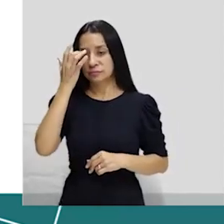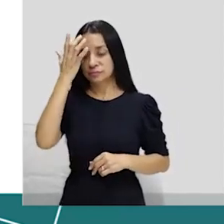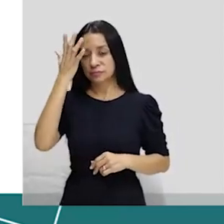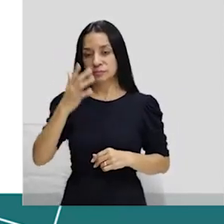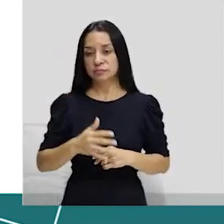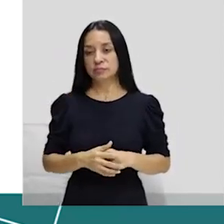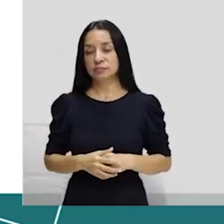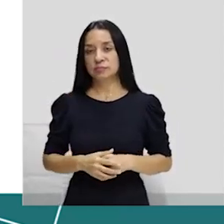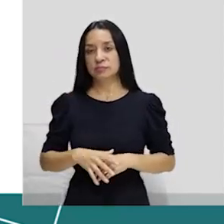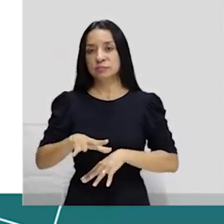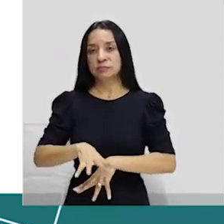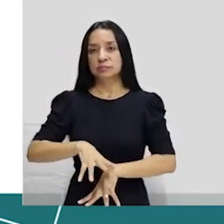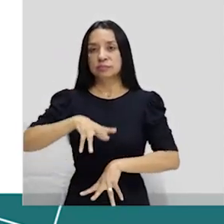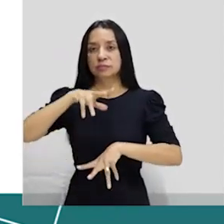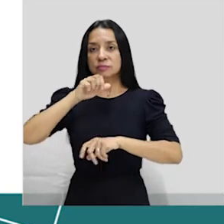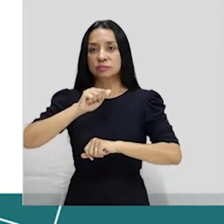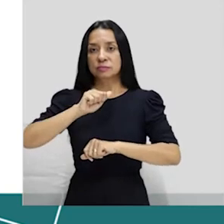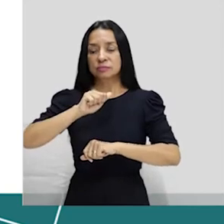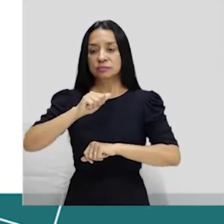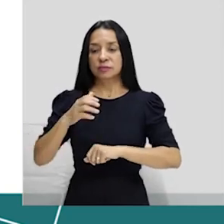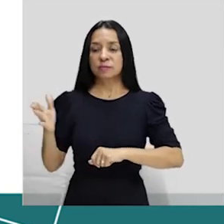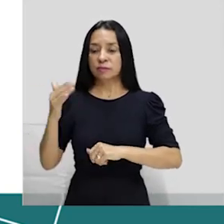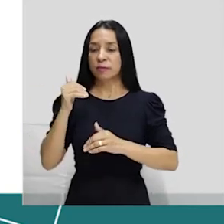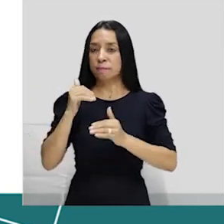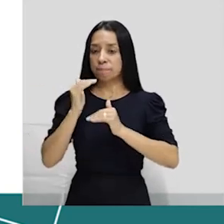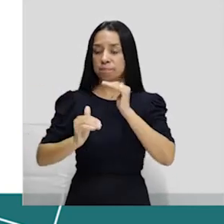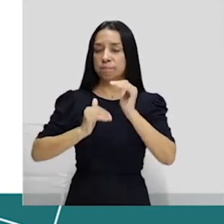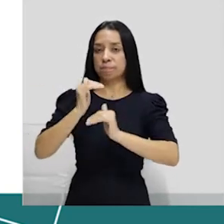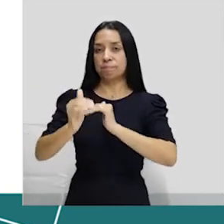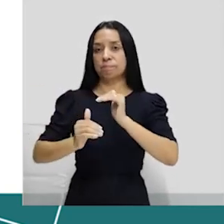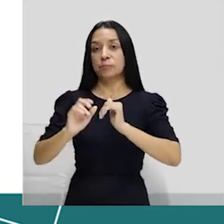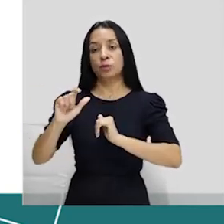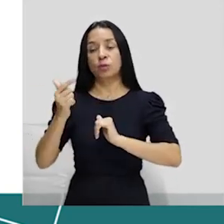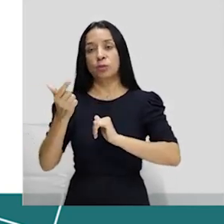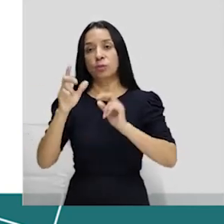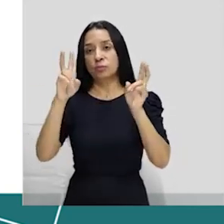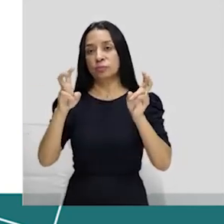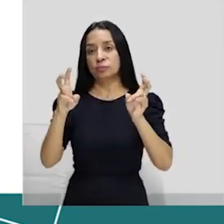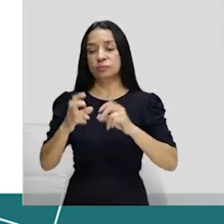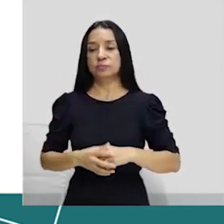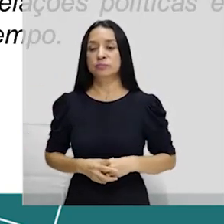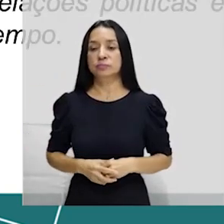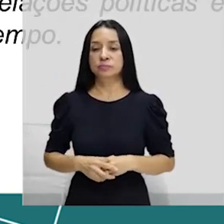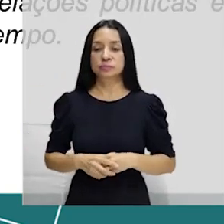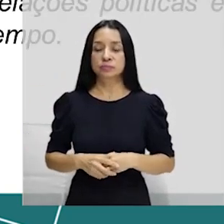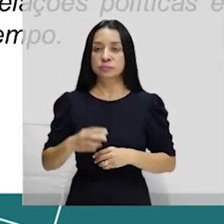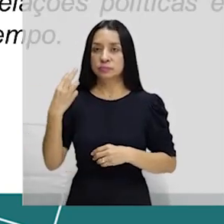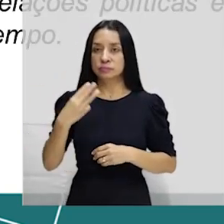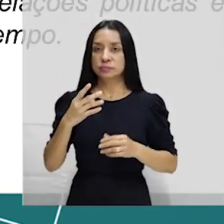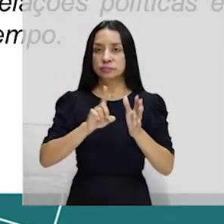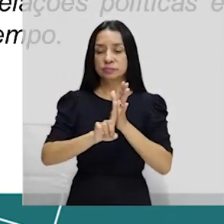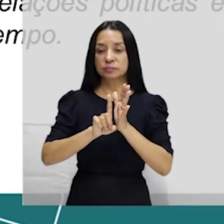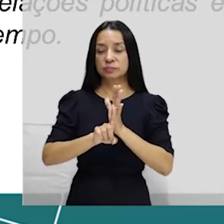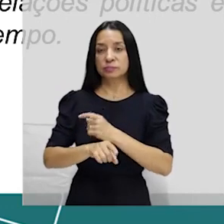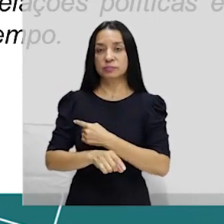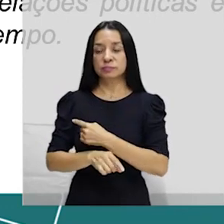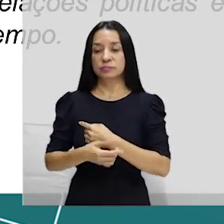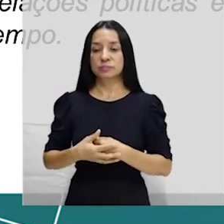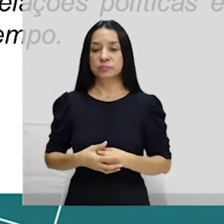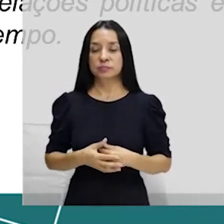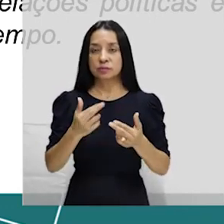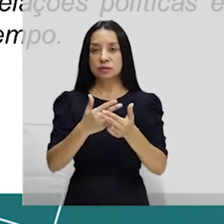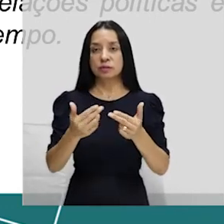com outra pátria, né? Por exemplo, vamos pegar a região da Catalunha. A população da Catalunha ela tem uma identificação de nacionalidade muito mais, por